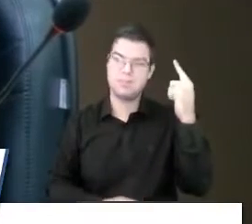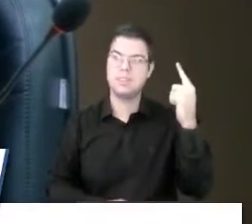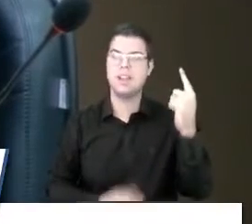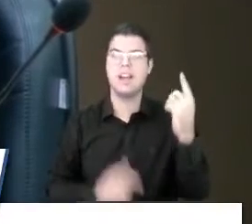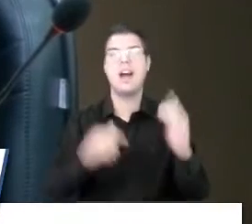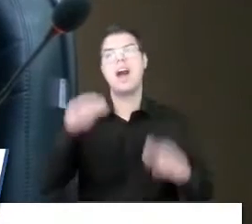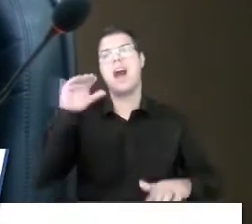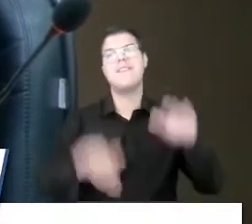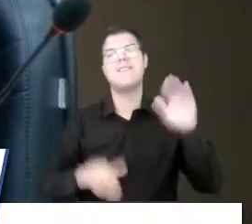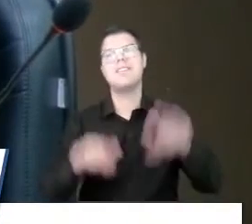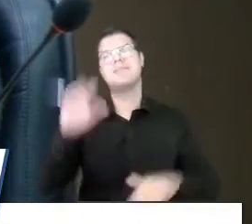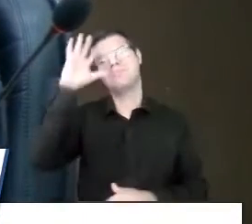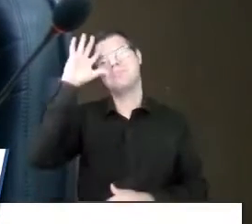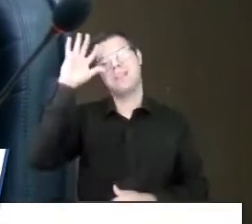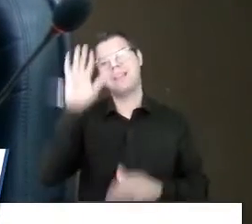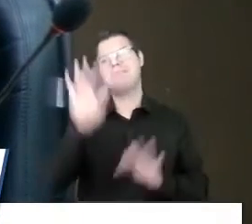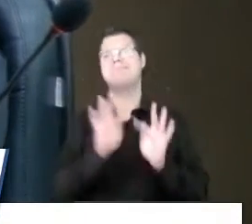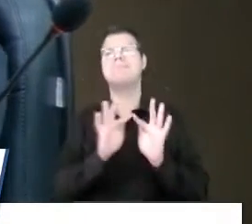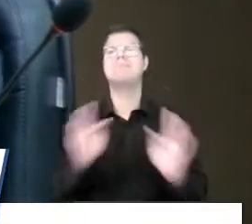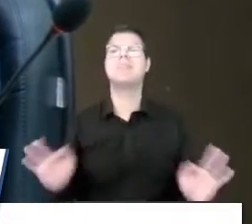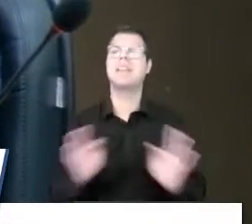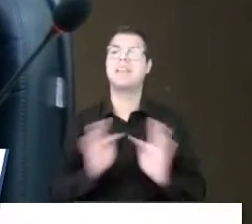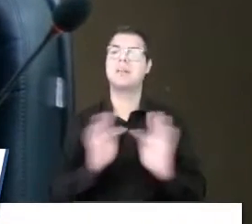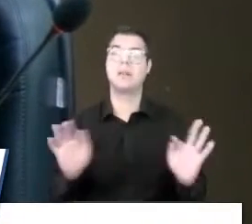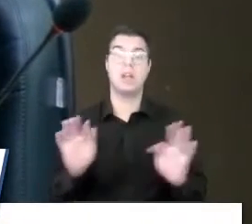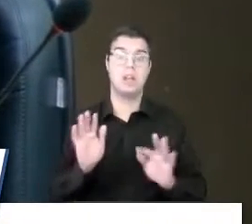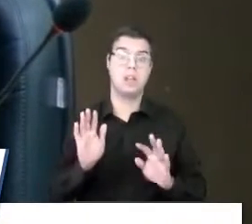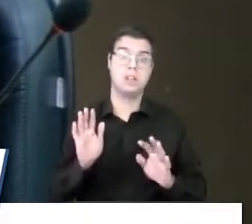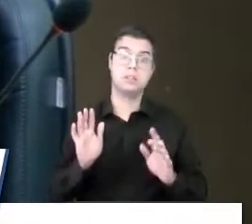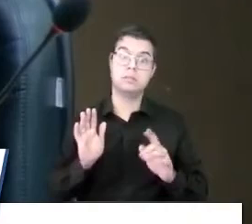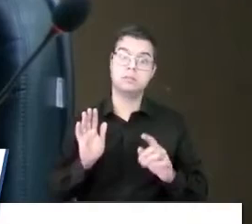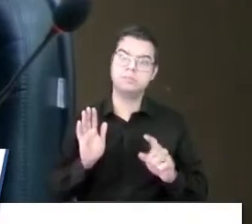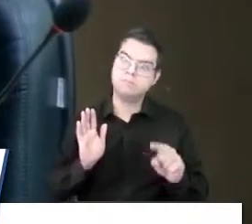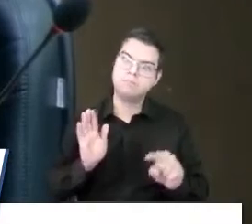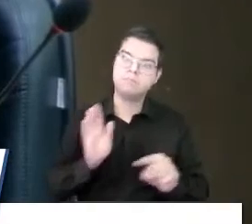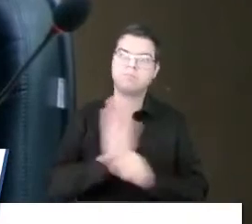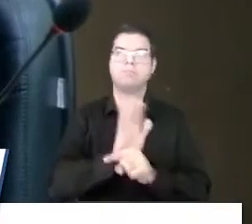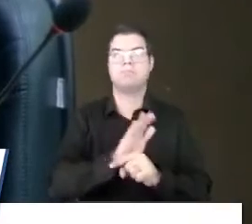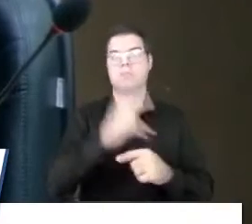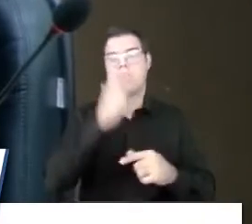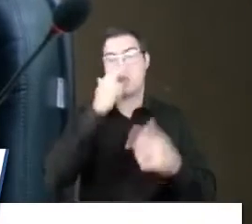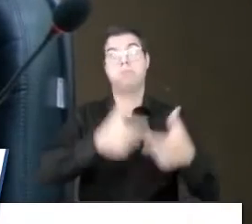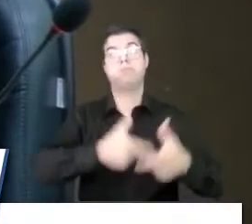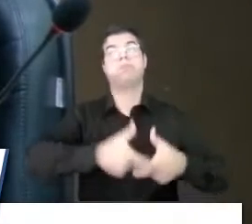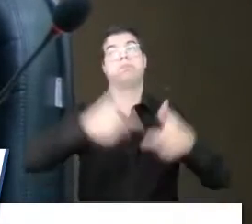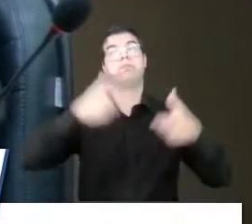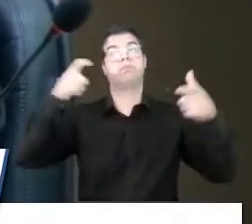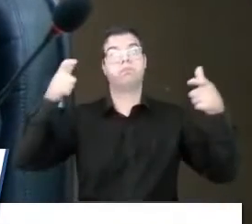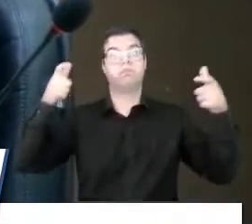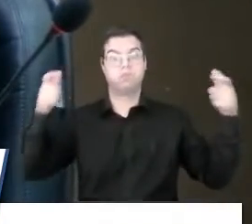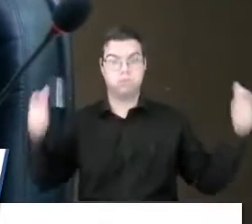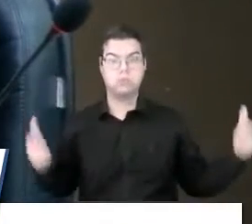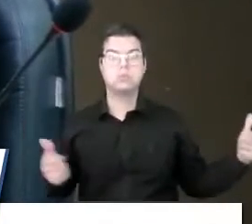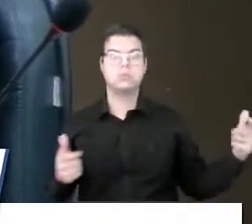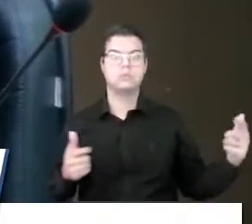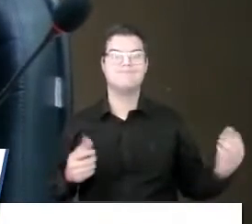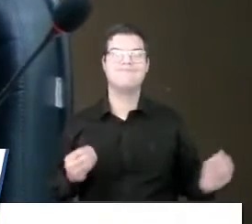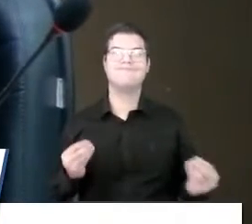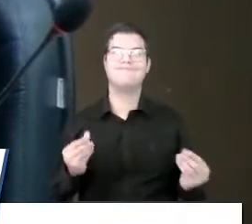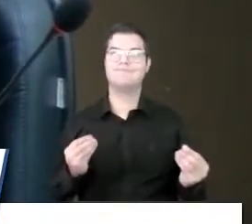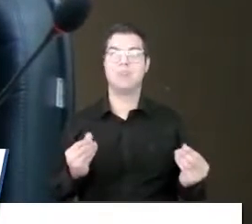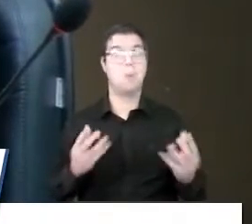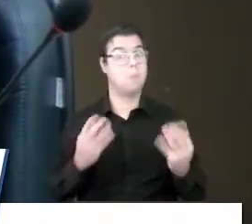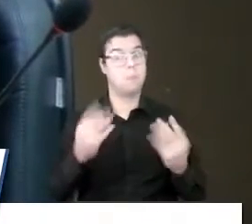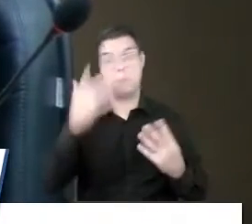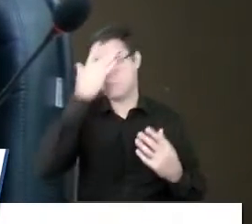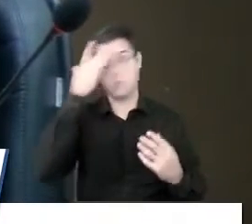em coisas pequenas que transforma, a coisa fica de um tamanho que envolve muitas